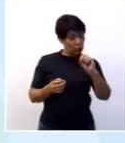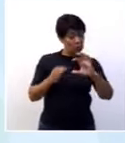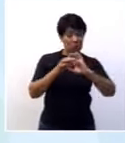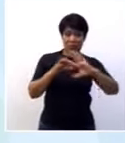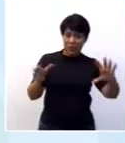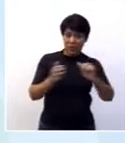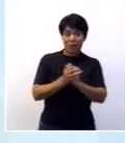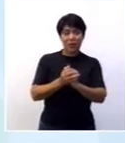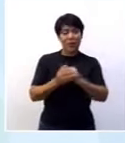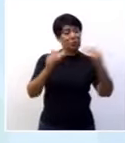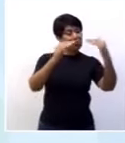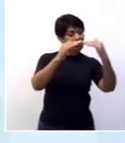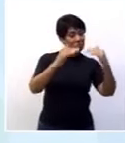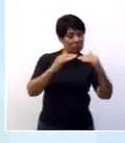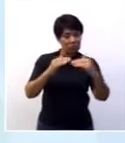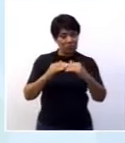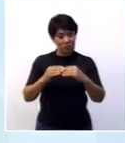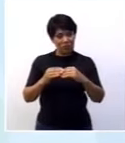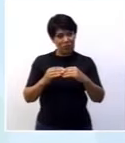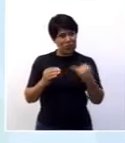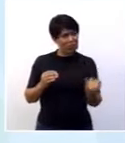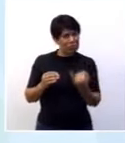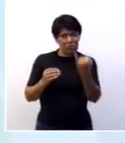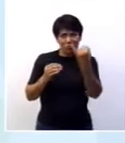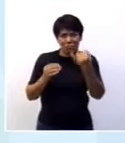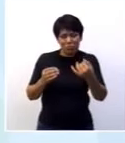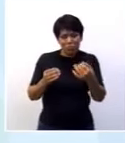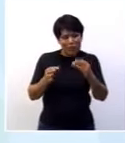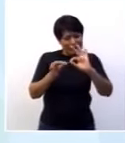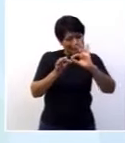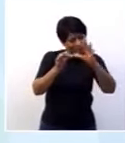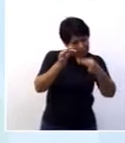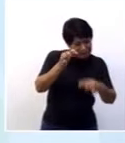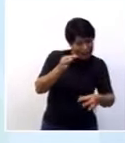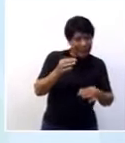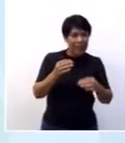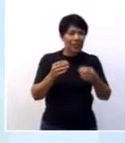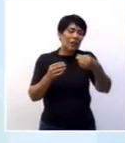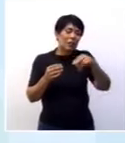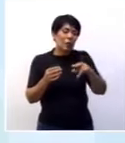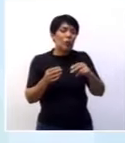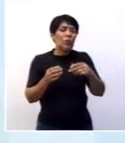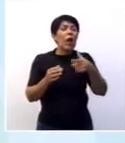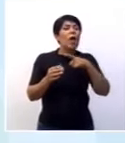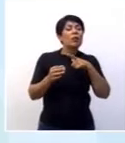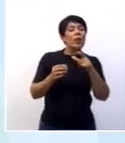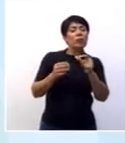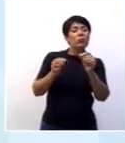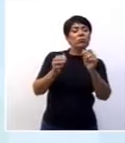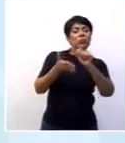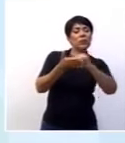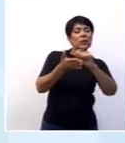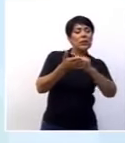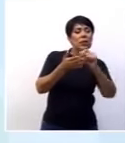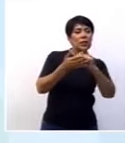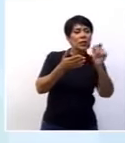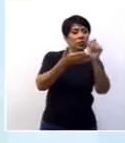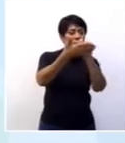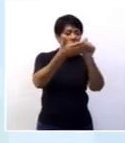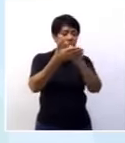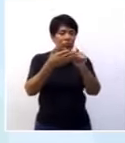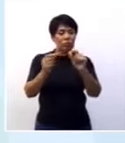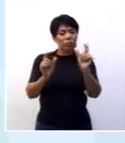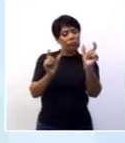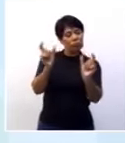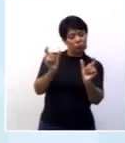rimas ricas, rimas pobres, é um formato de soneto? Não, é um